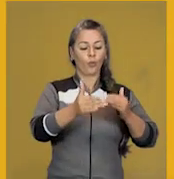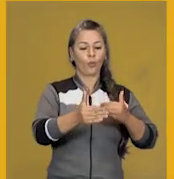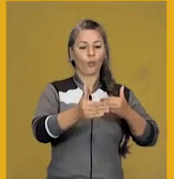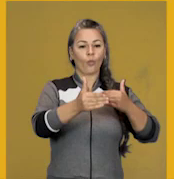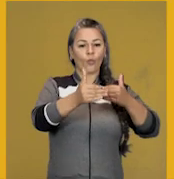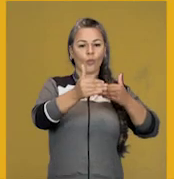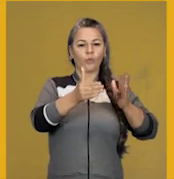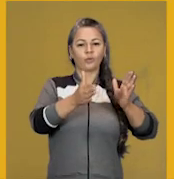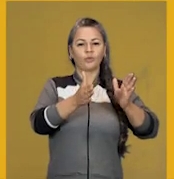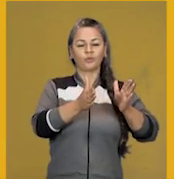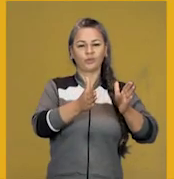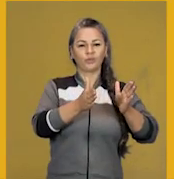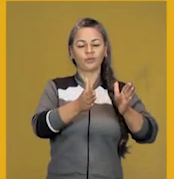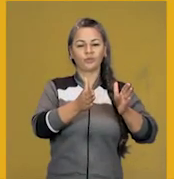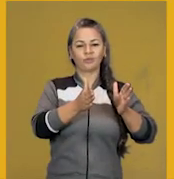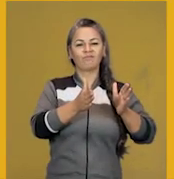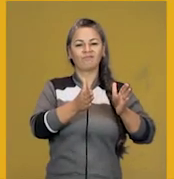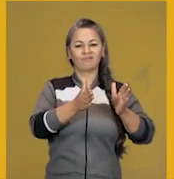mundo conhece uma